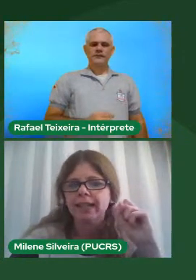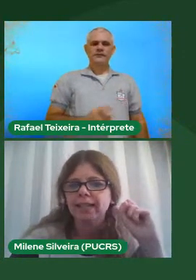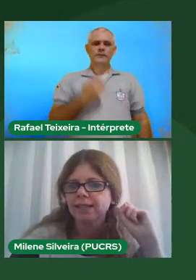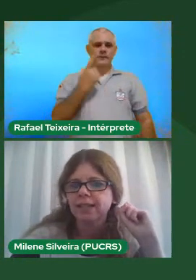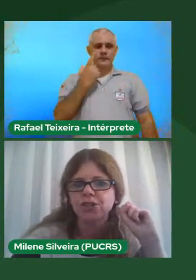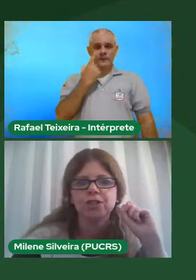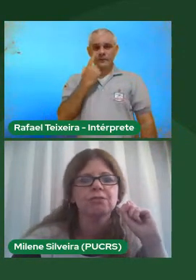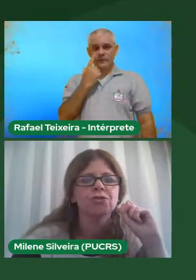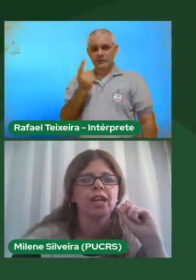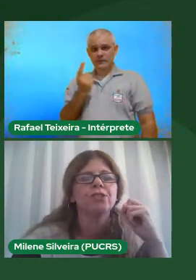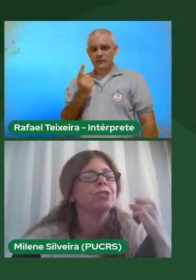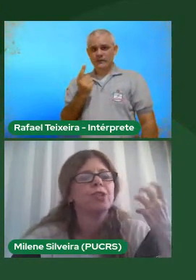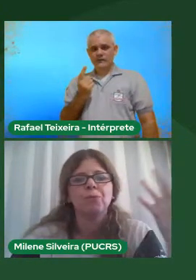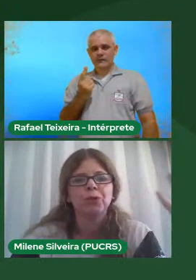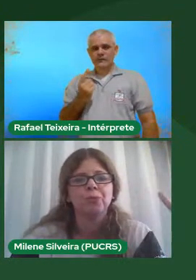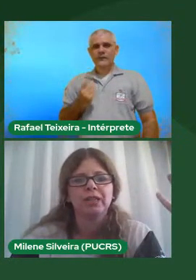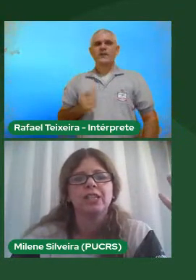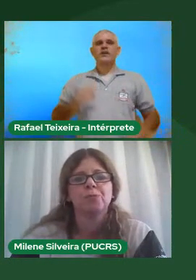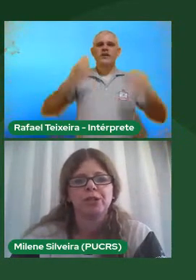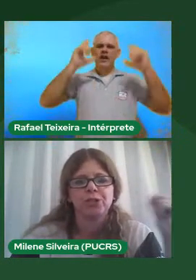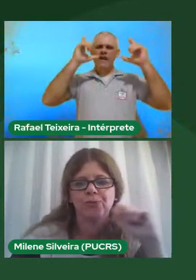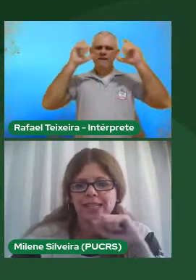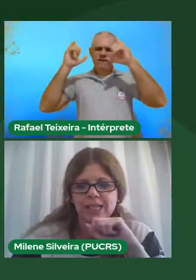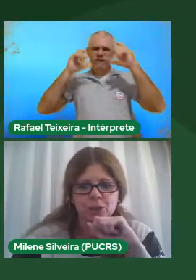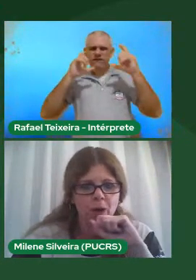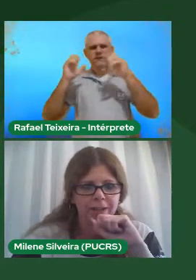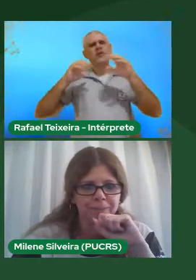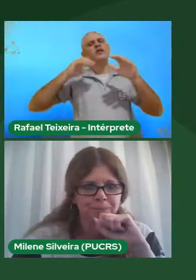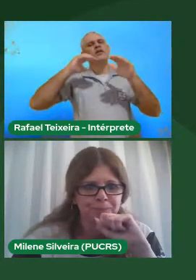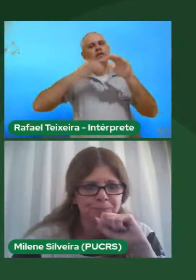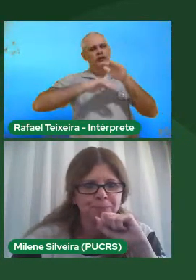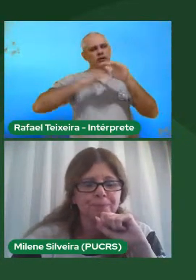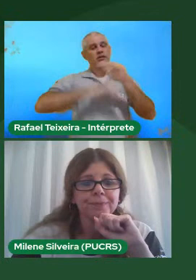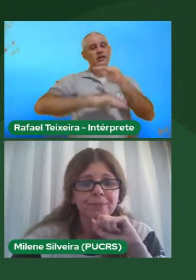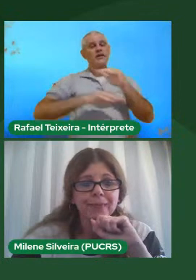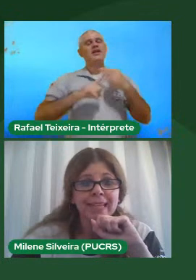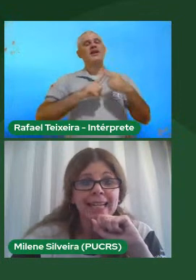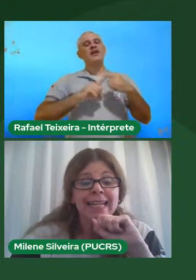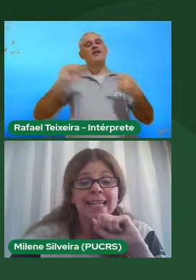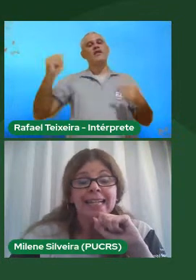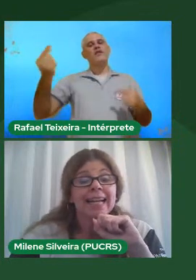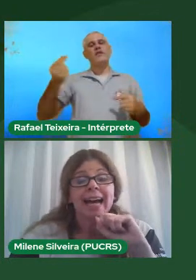Então, guardem esses registros, gente, que isso é muito importante para a gente ver essa história.